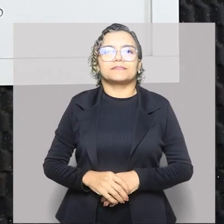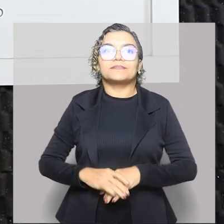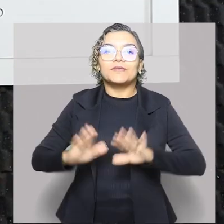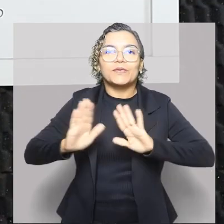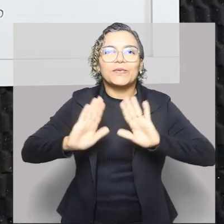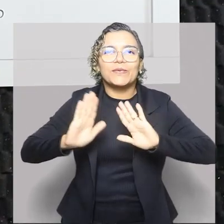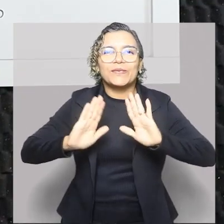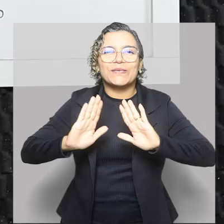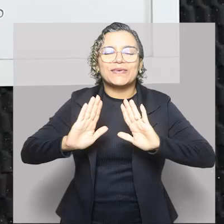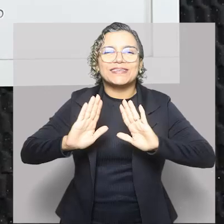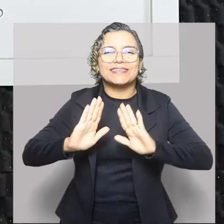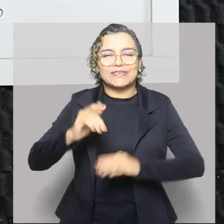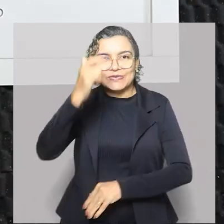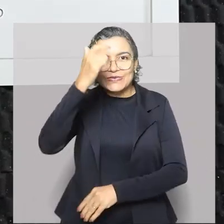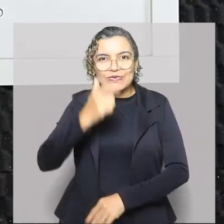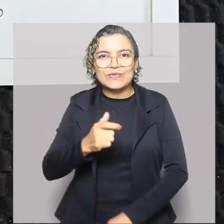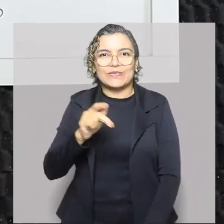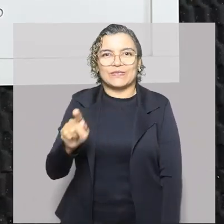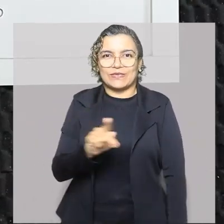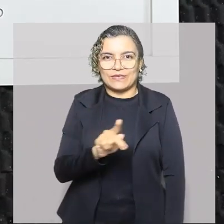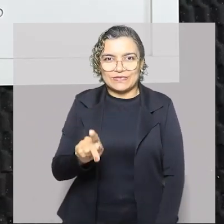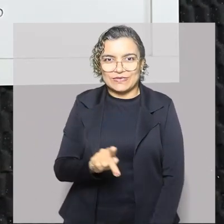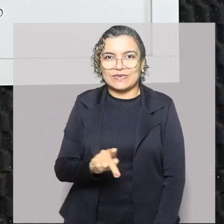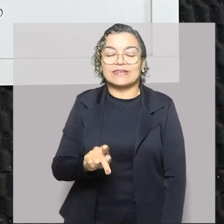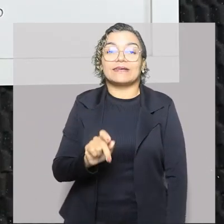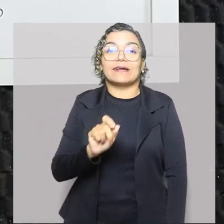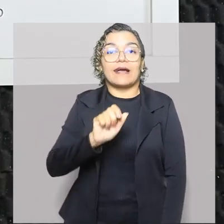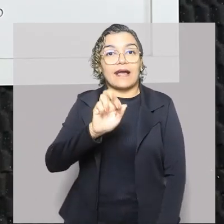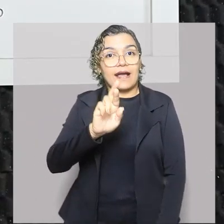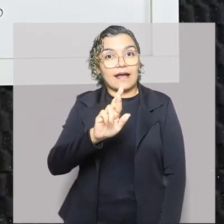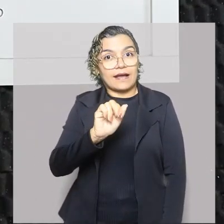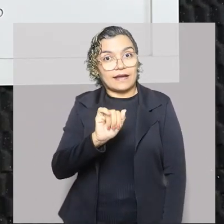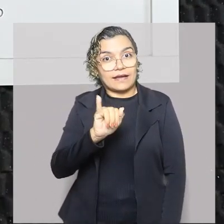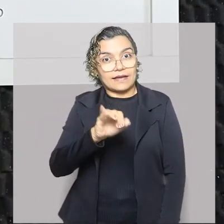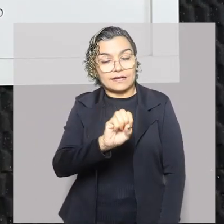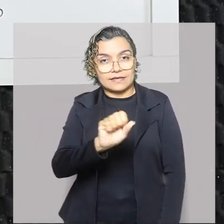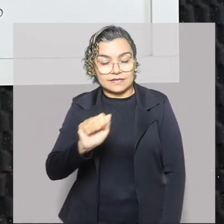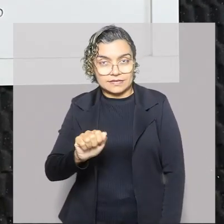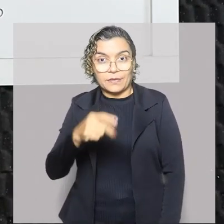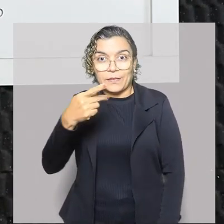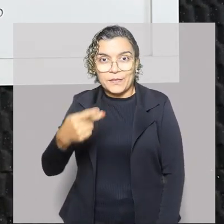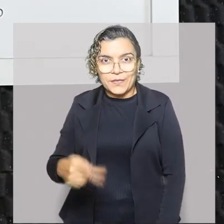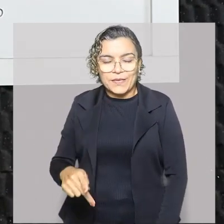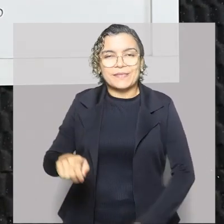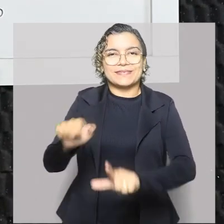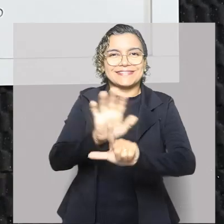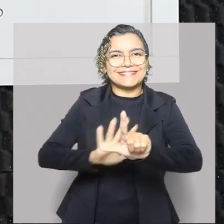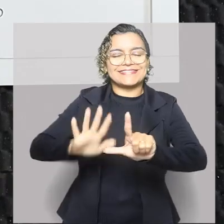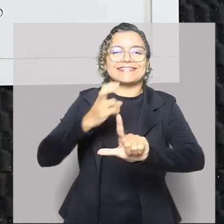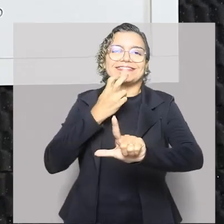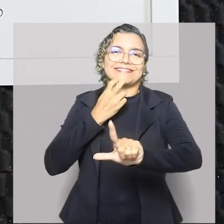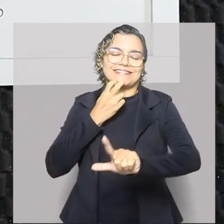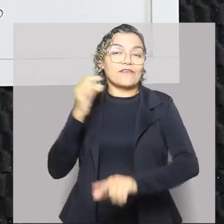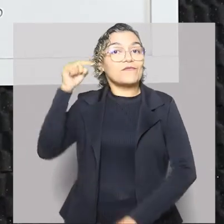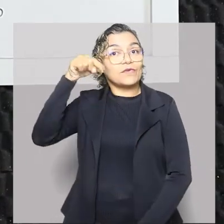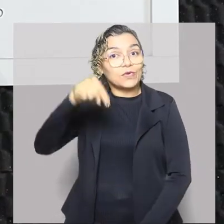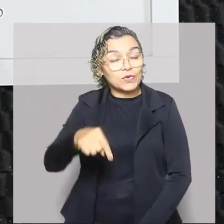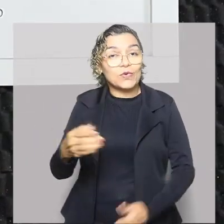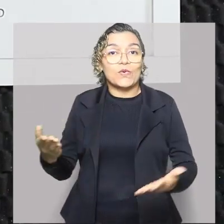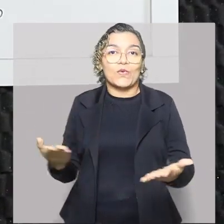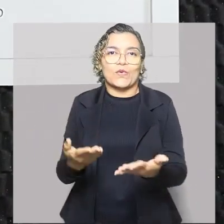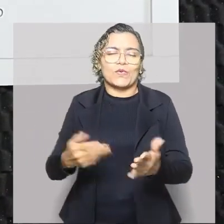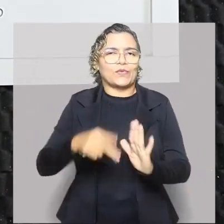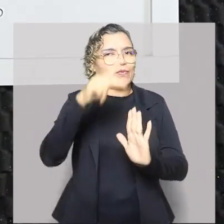aí, galera? Aqui é a professora Raíssa Costa de Biologia da nossa plataforma Gonçalves Dias e eu tô aqui hoje para um